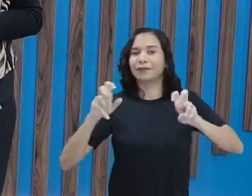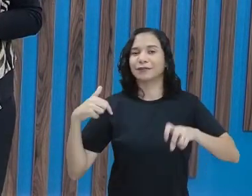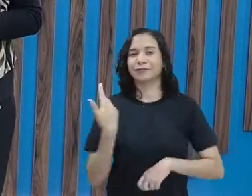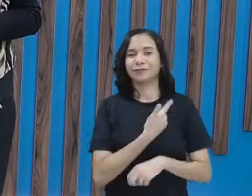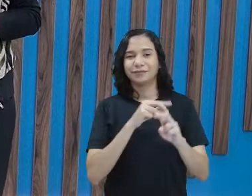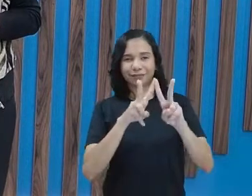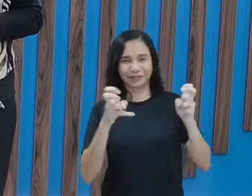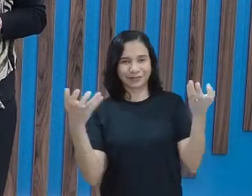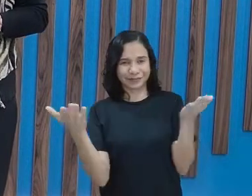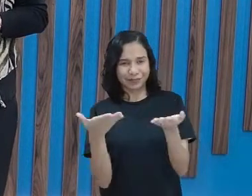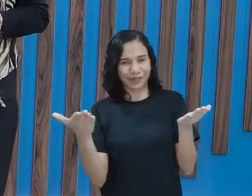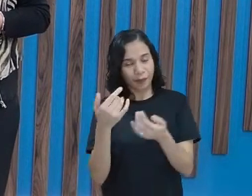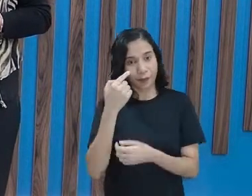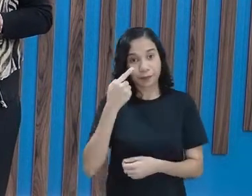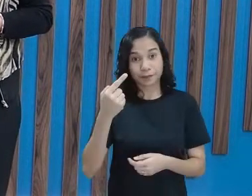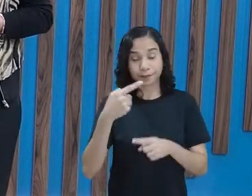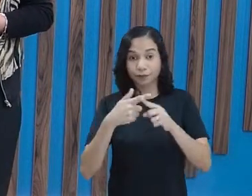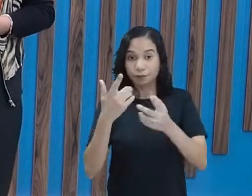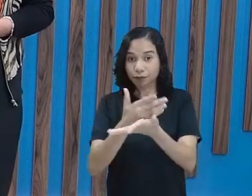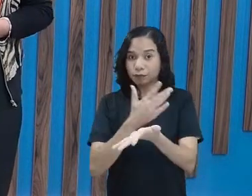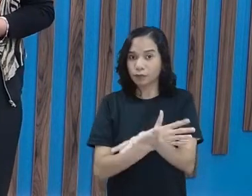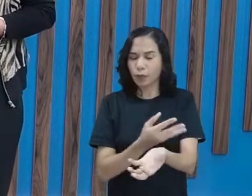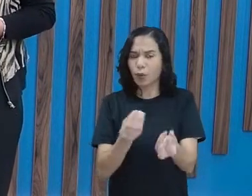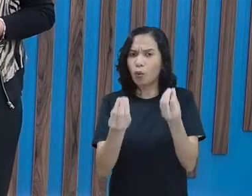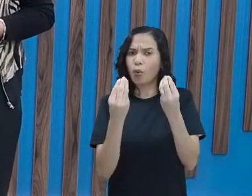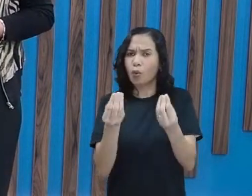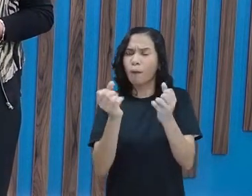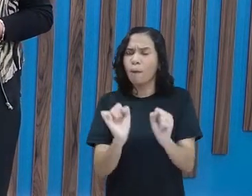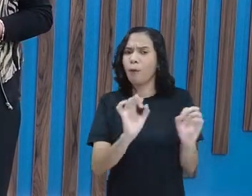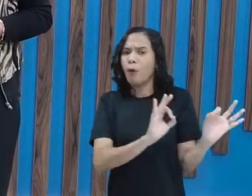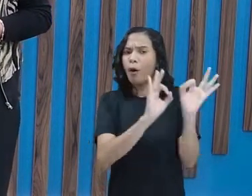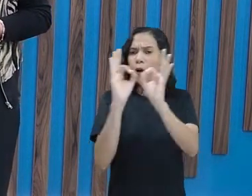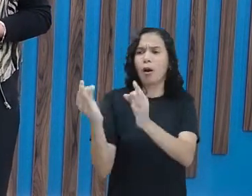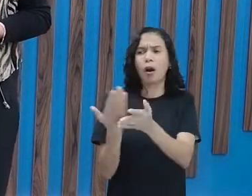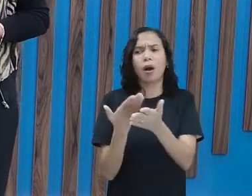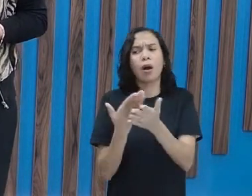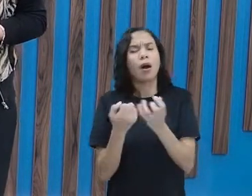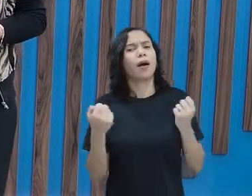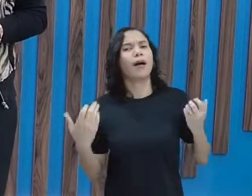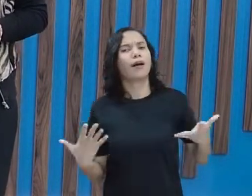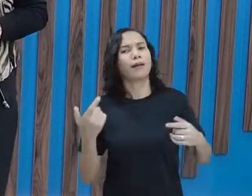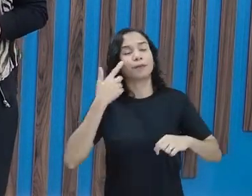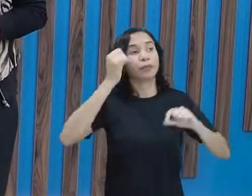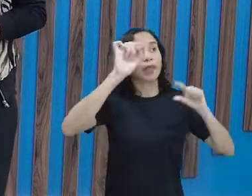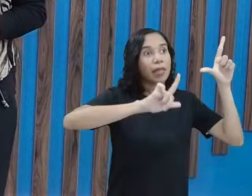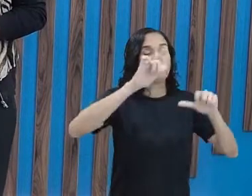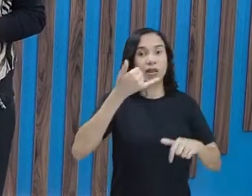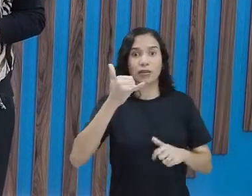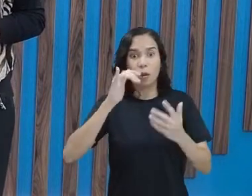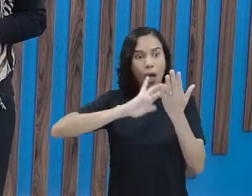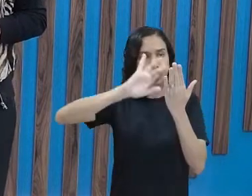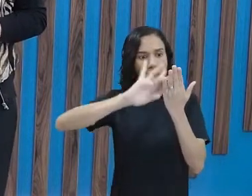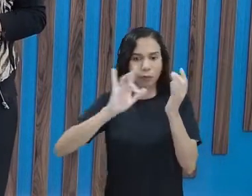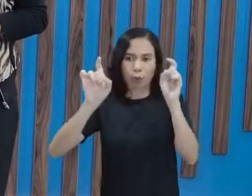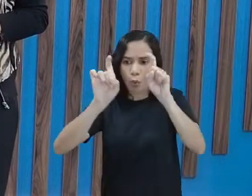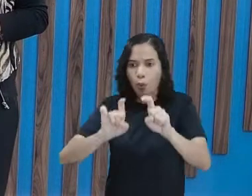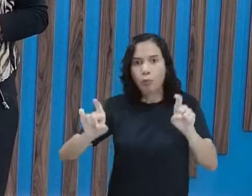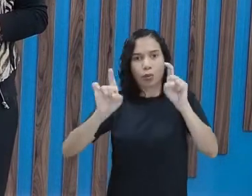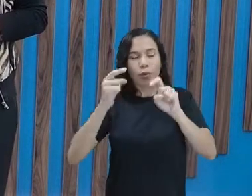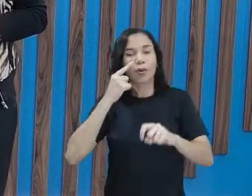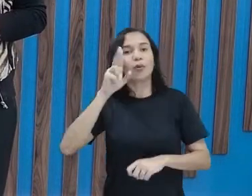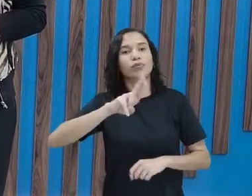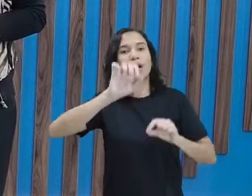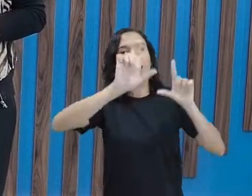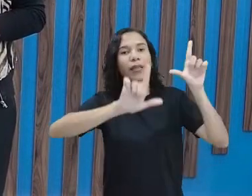falar, tá certo? Antes, de que forma podemos assistir a essa aula? TV, celular, tablet, computador, lá na TV